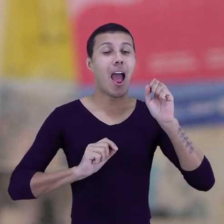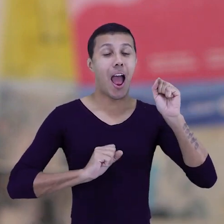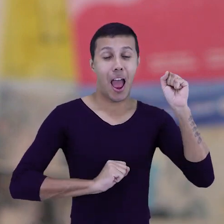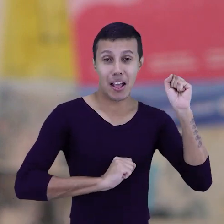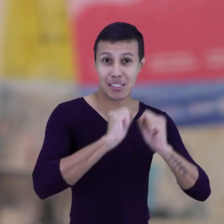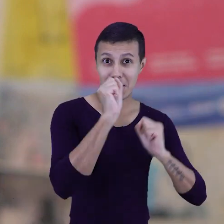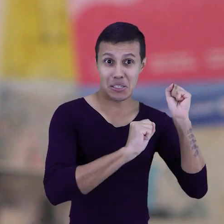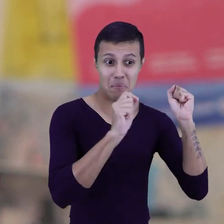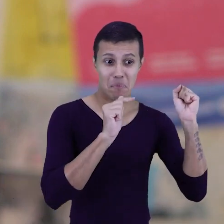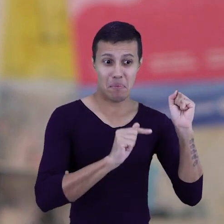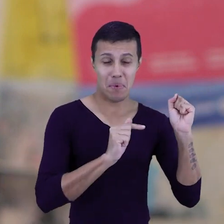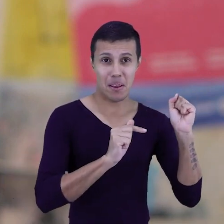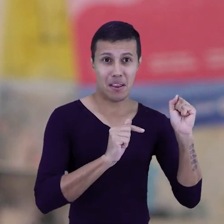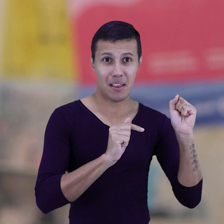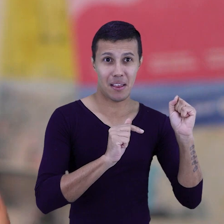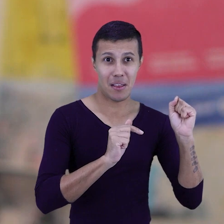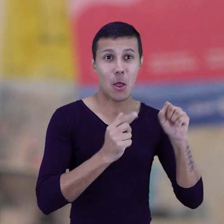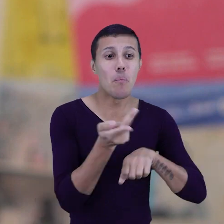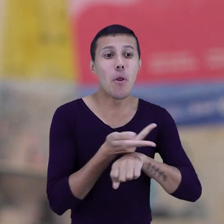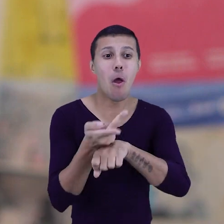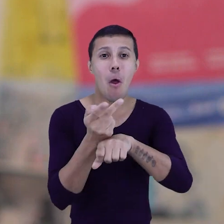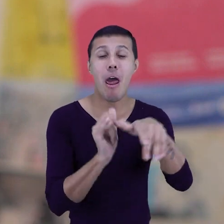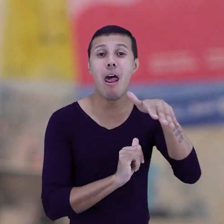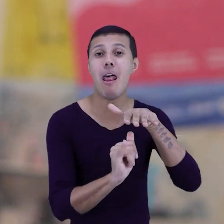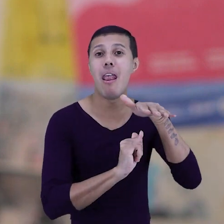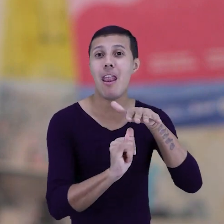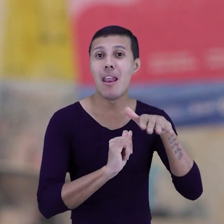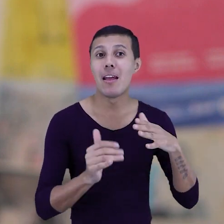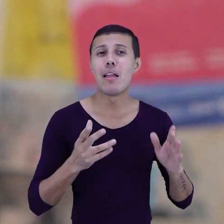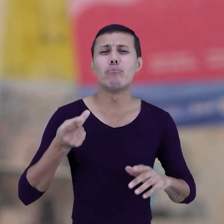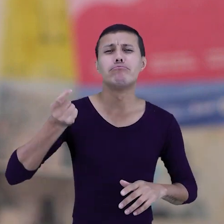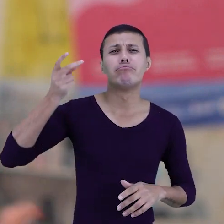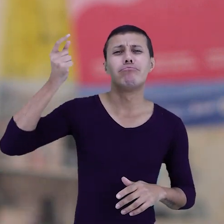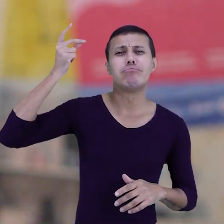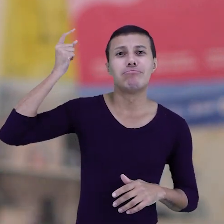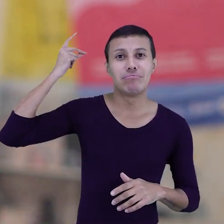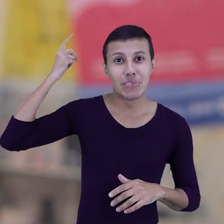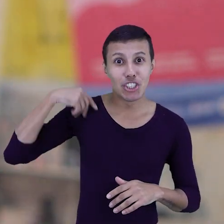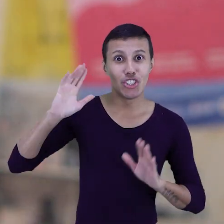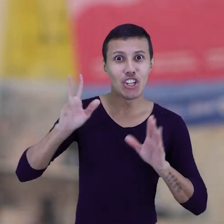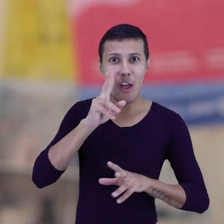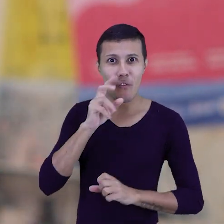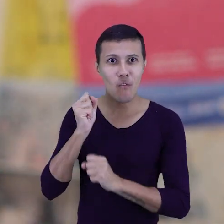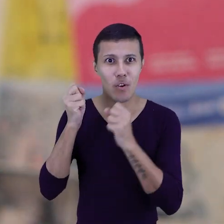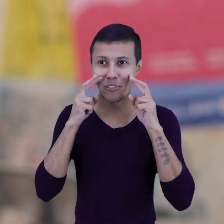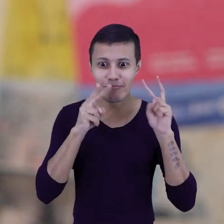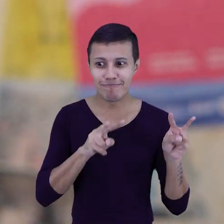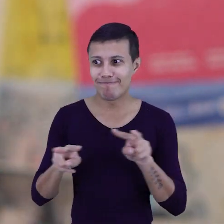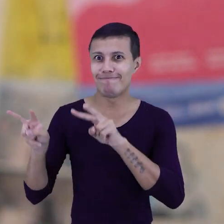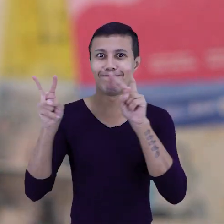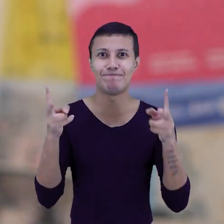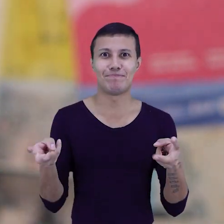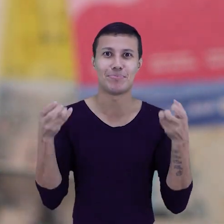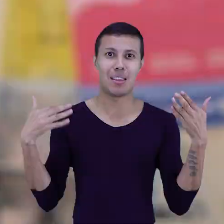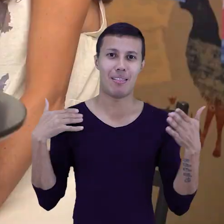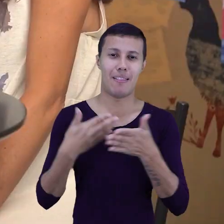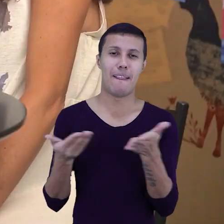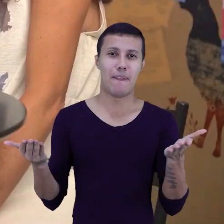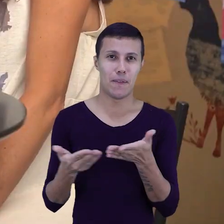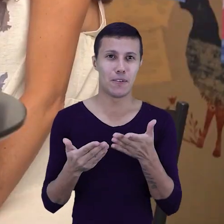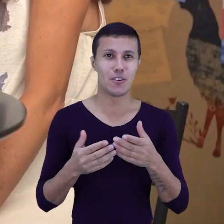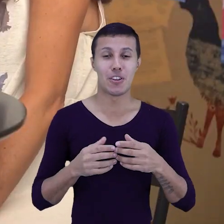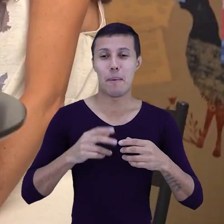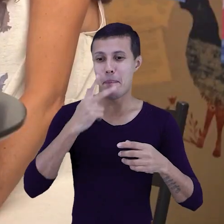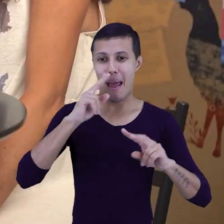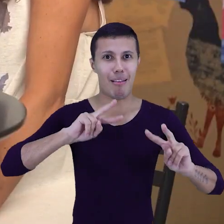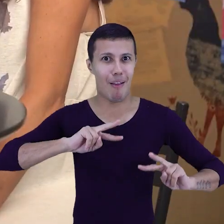grandes empresas, na verdade, estão atrás das startups. Então, desde aquela época, isso já estava bem forte. E hoje, mais ainda.